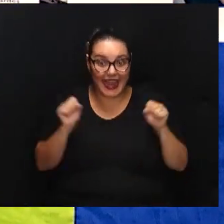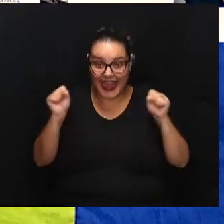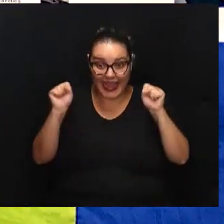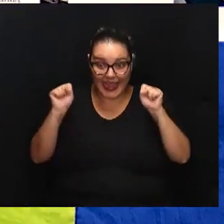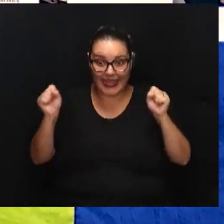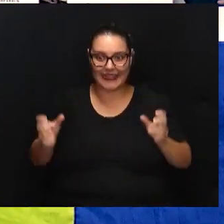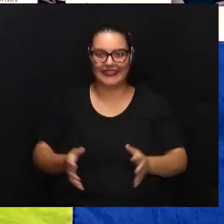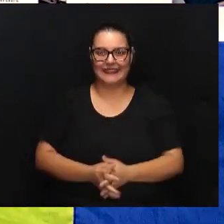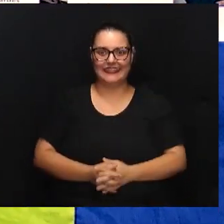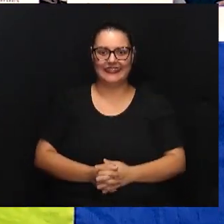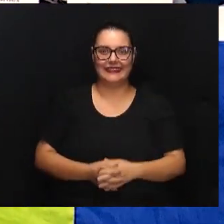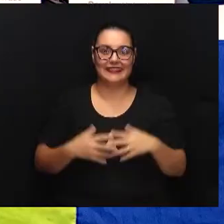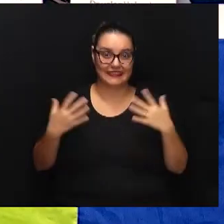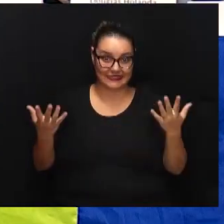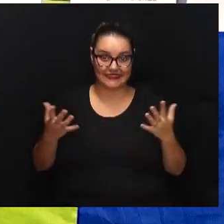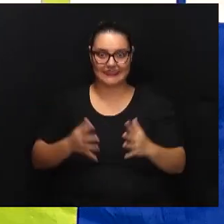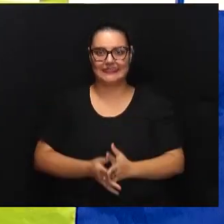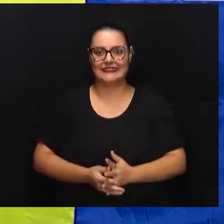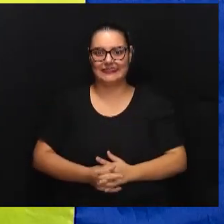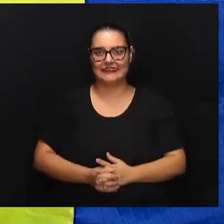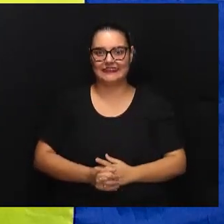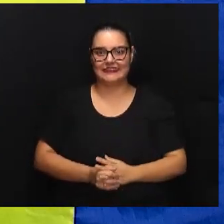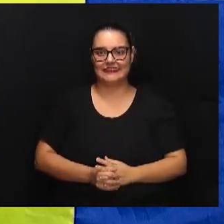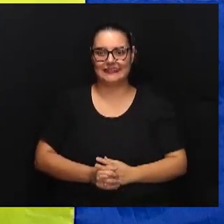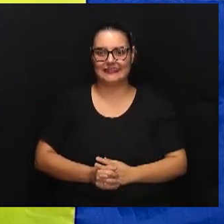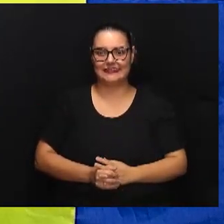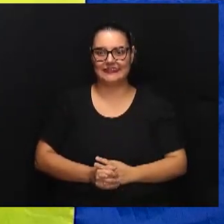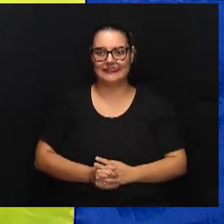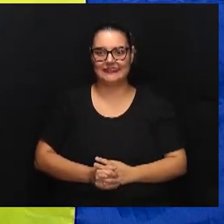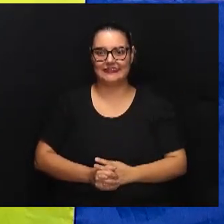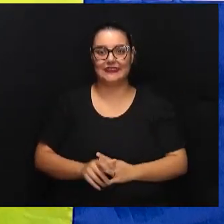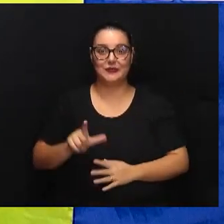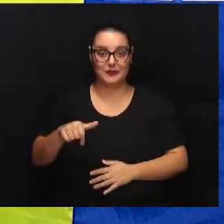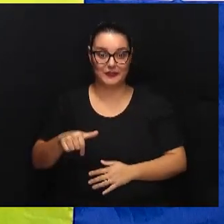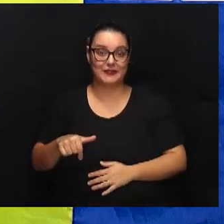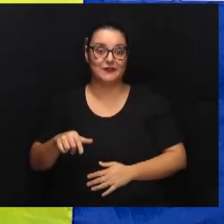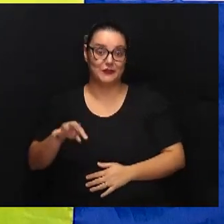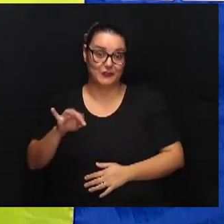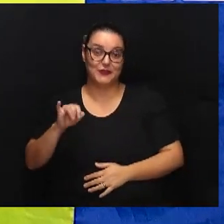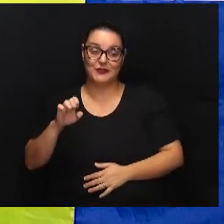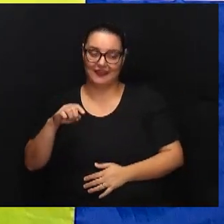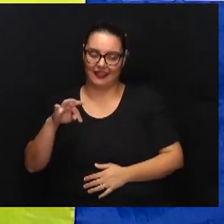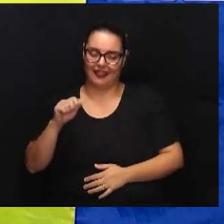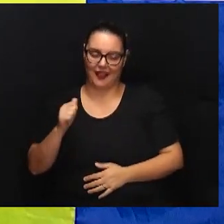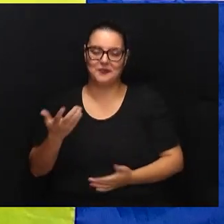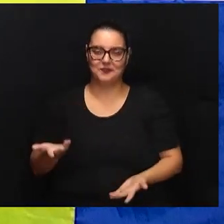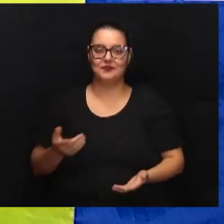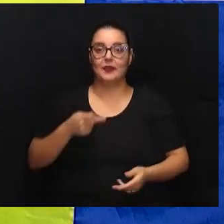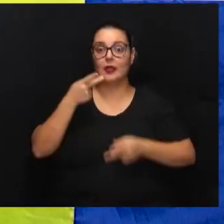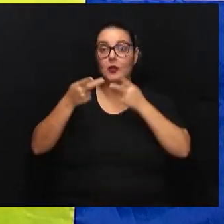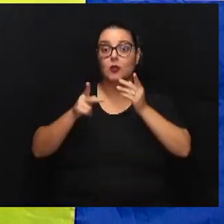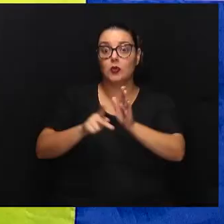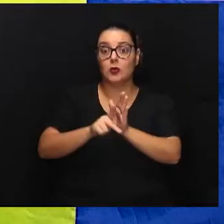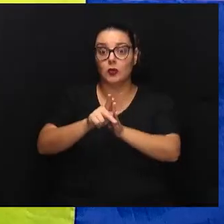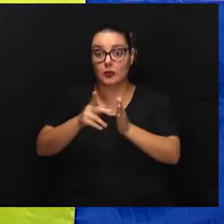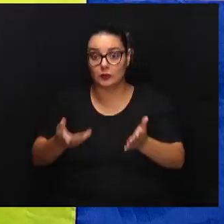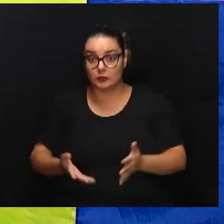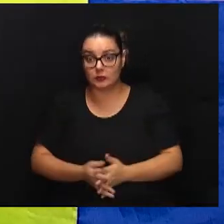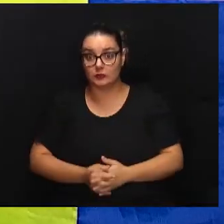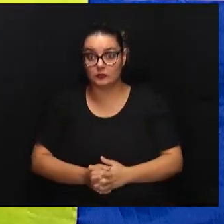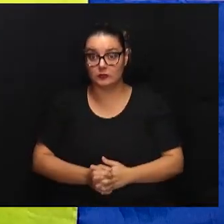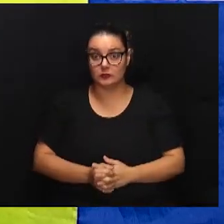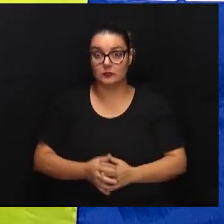tietar. Falar desse projeto, ele é um projeto de minha autoria, juntamente com a vereadora